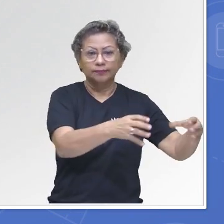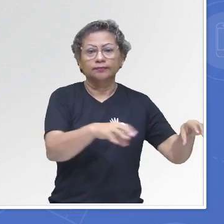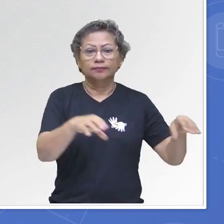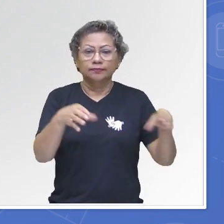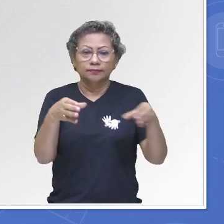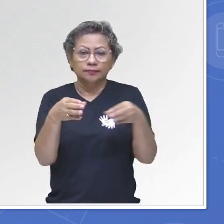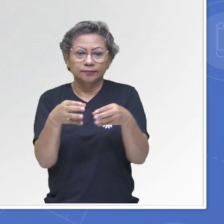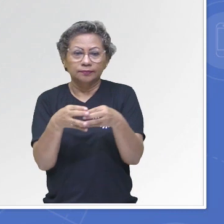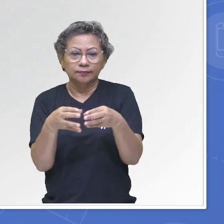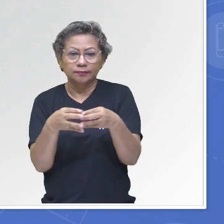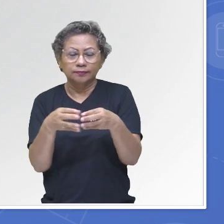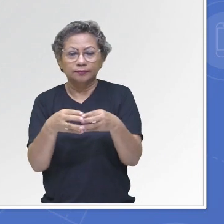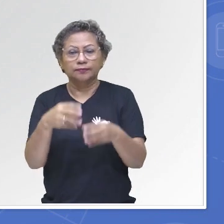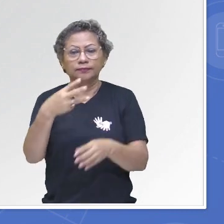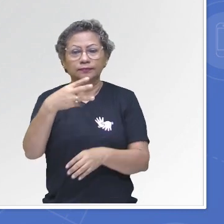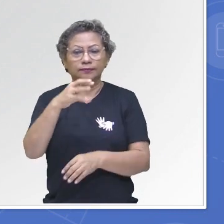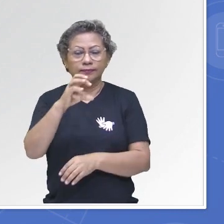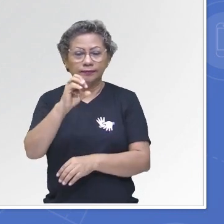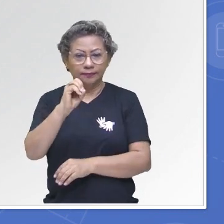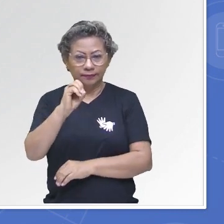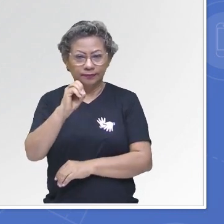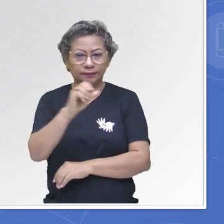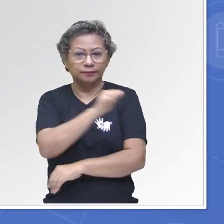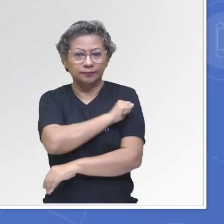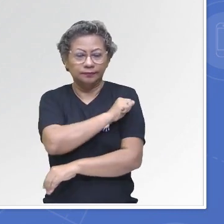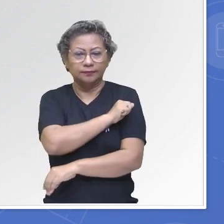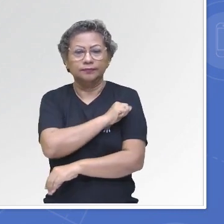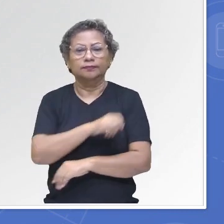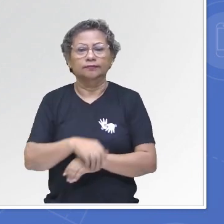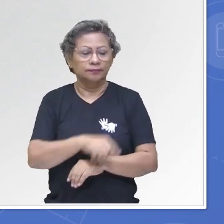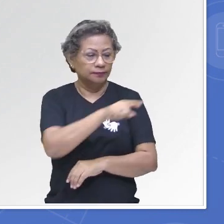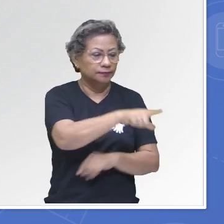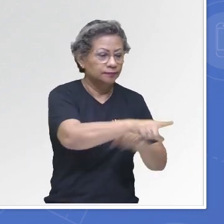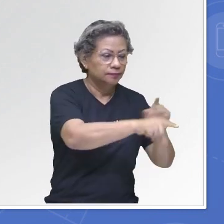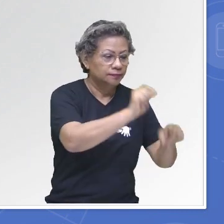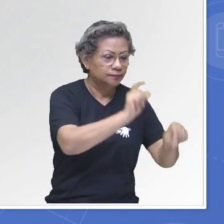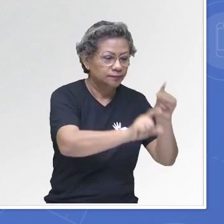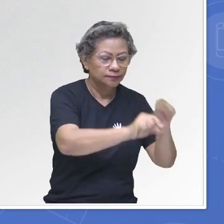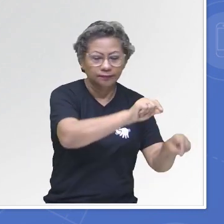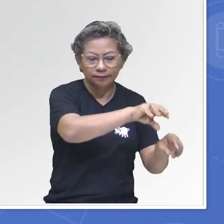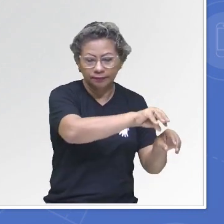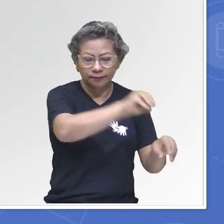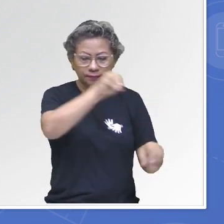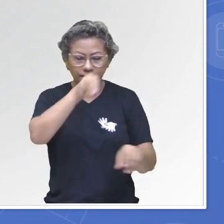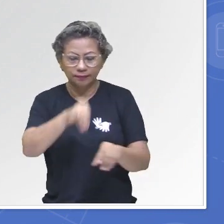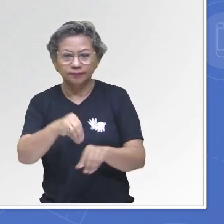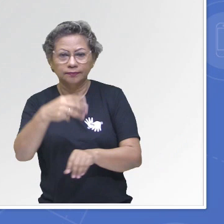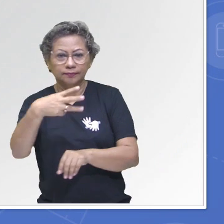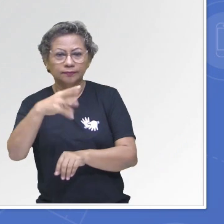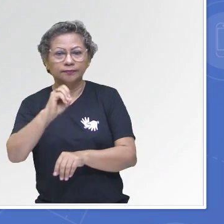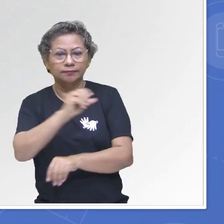alunos selecionados é a amostra. Beleza? Obrigado e para quem acertou e